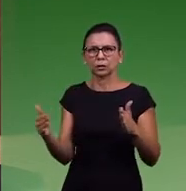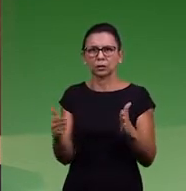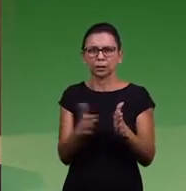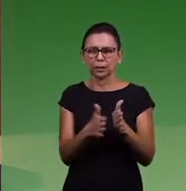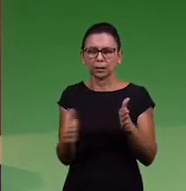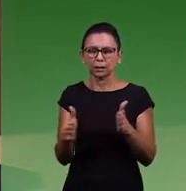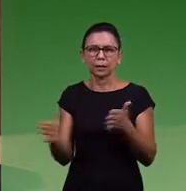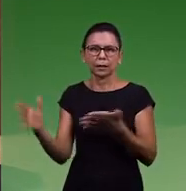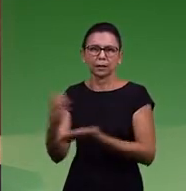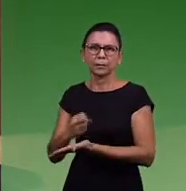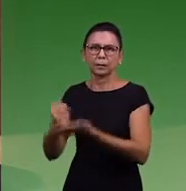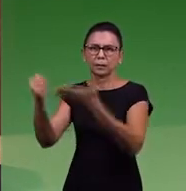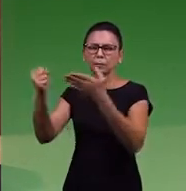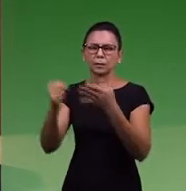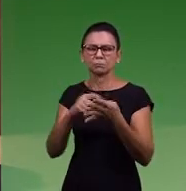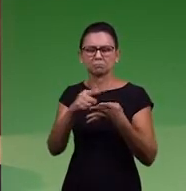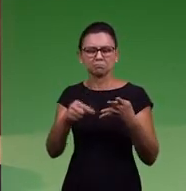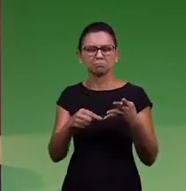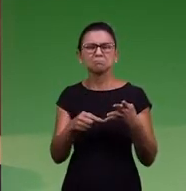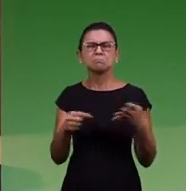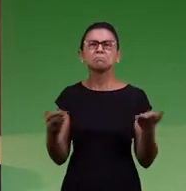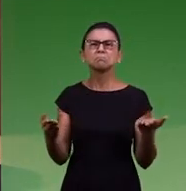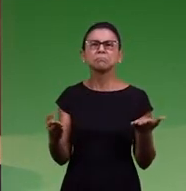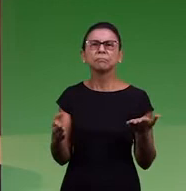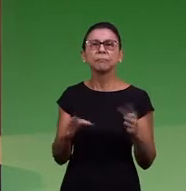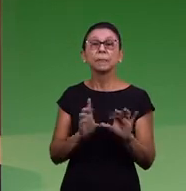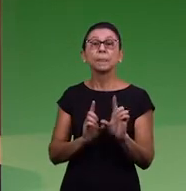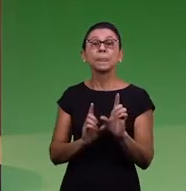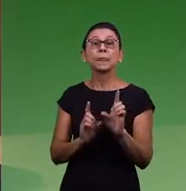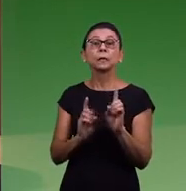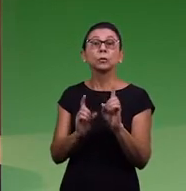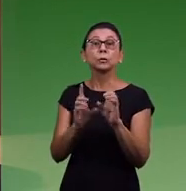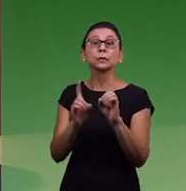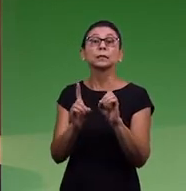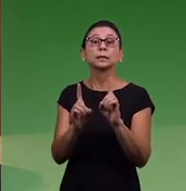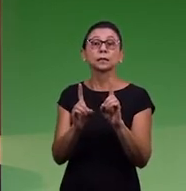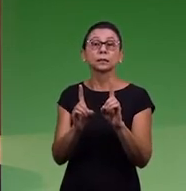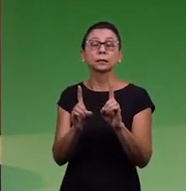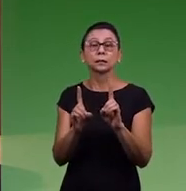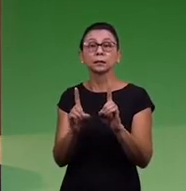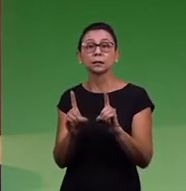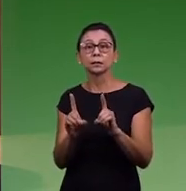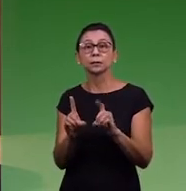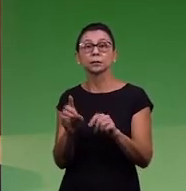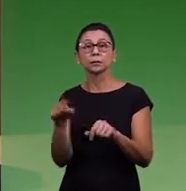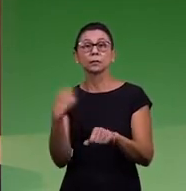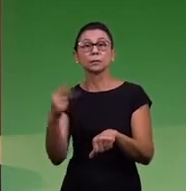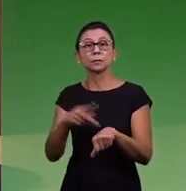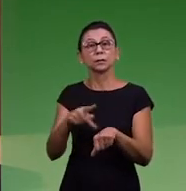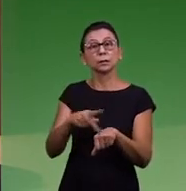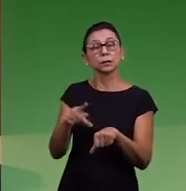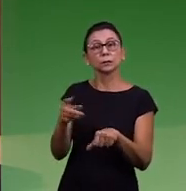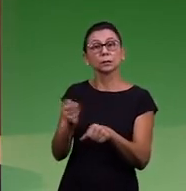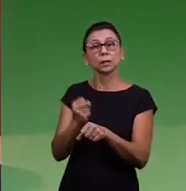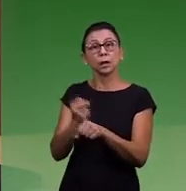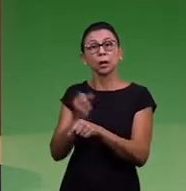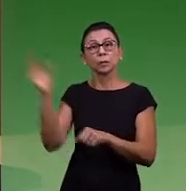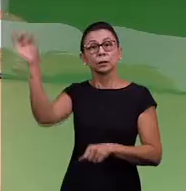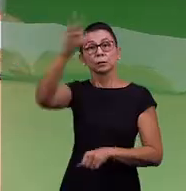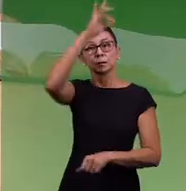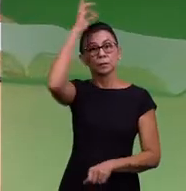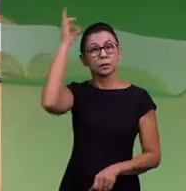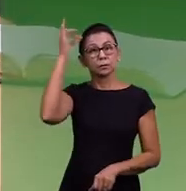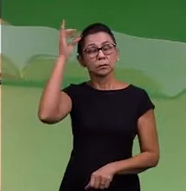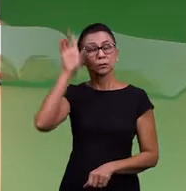arrebatamento. E a pergunta agora é essa: que doutrinas bíblicas daquilo que nós vivemos na obra do Espírito de Deus que nós